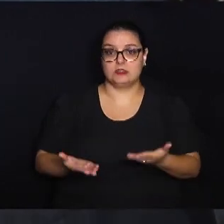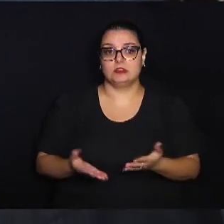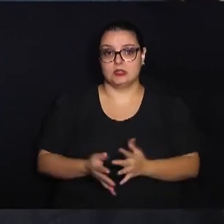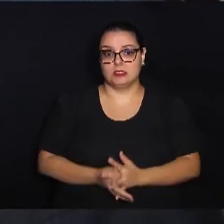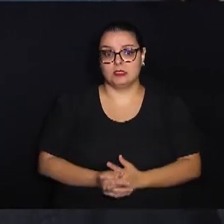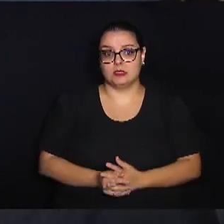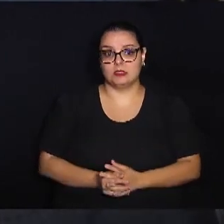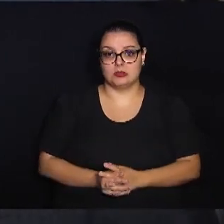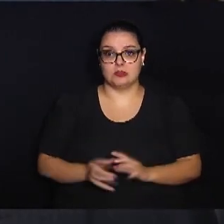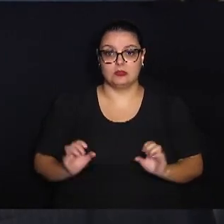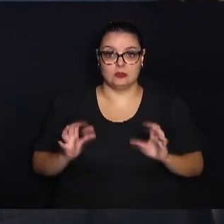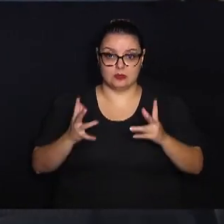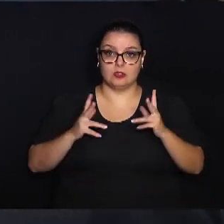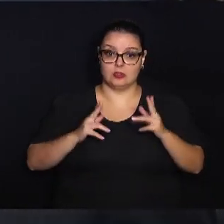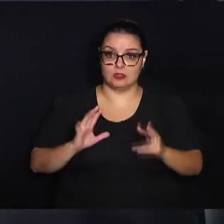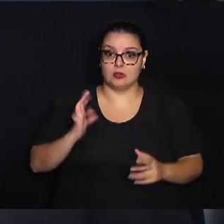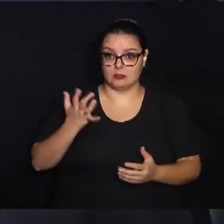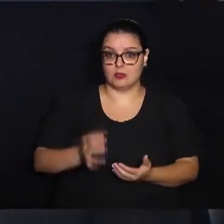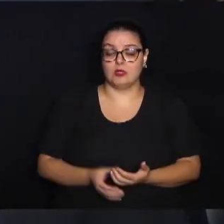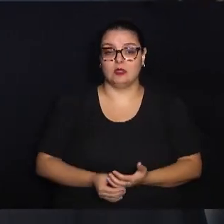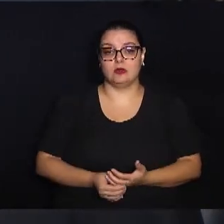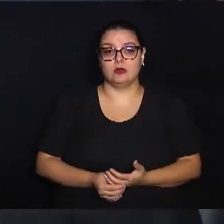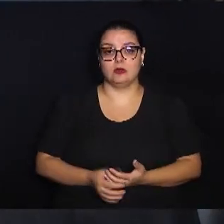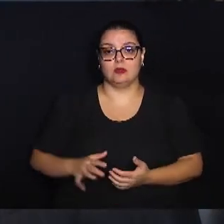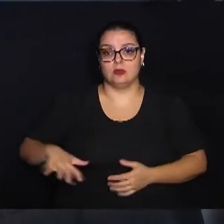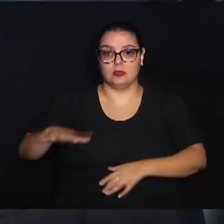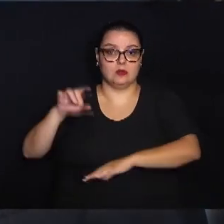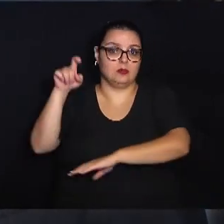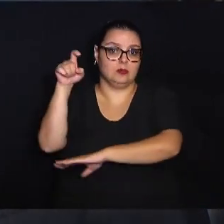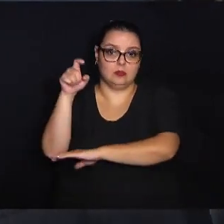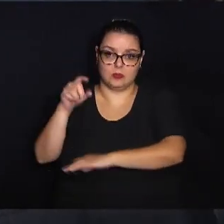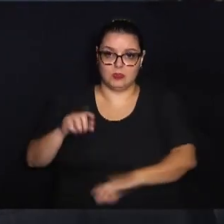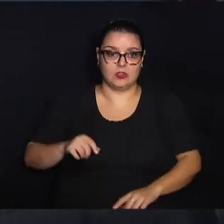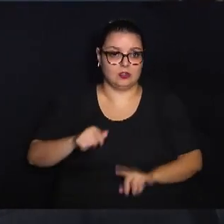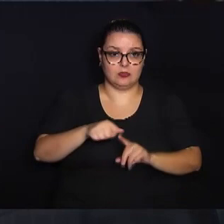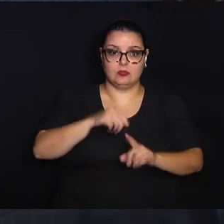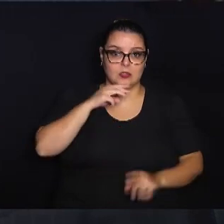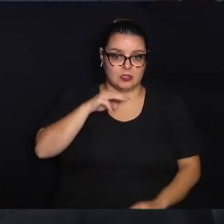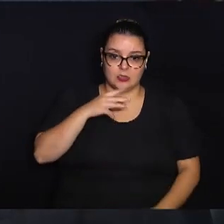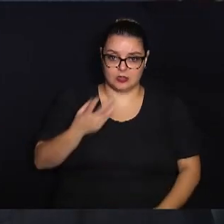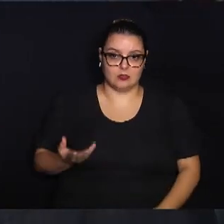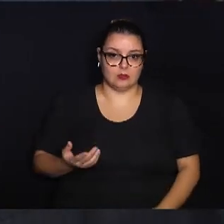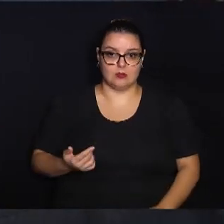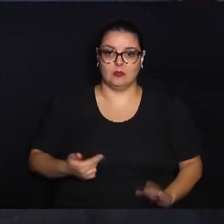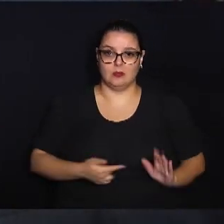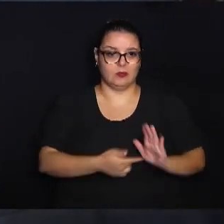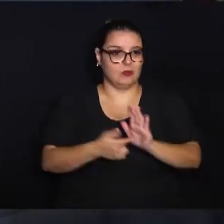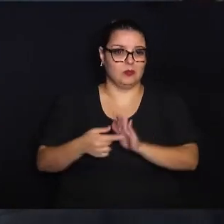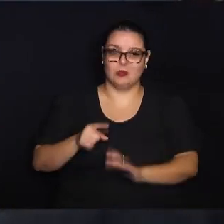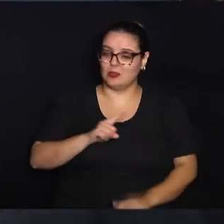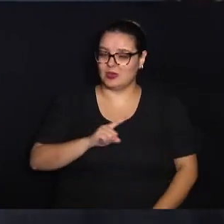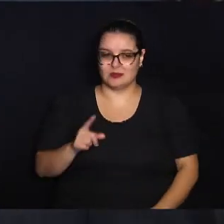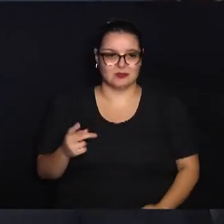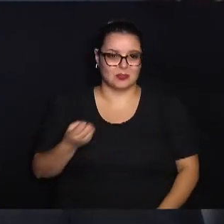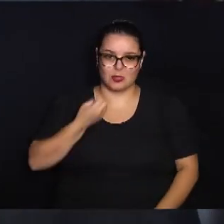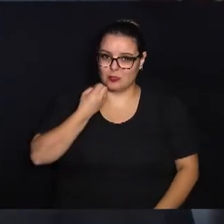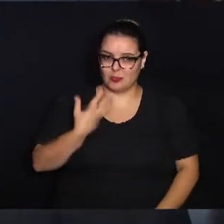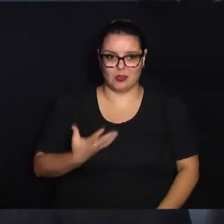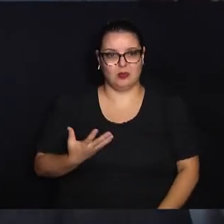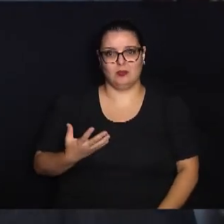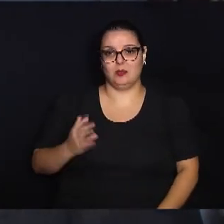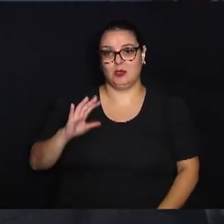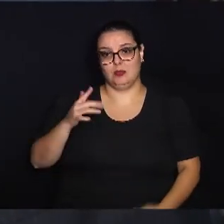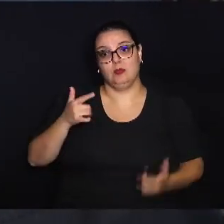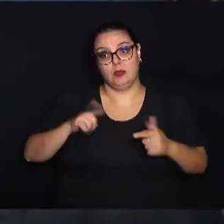um evento que ocorreu em Barão Geraldo em março, que trouxe cenas inadequadas para acontecer em um